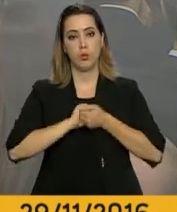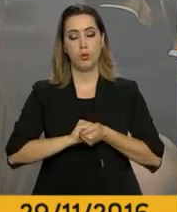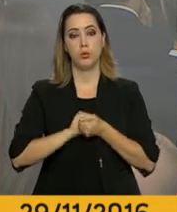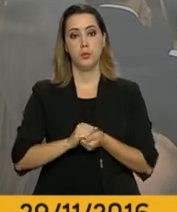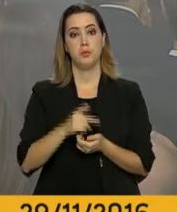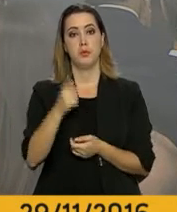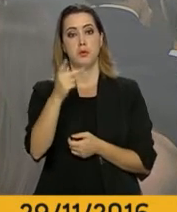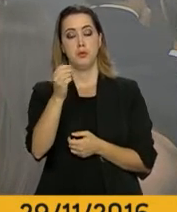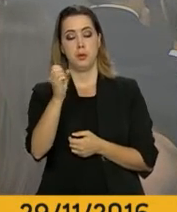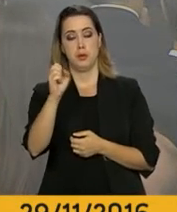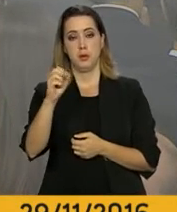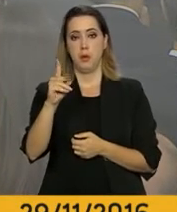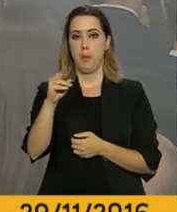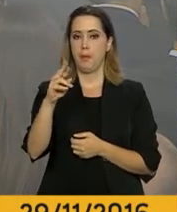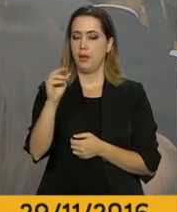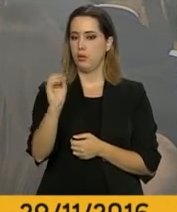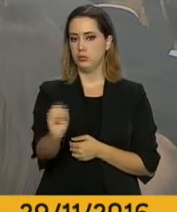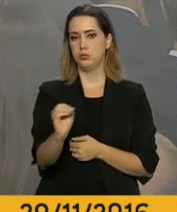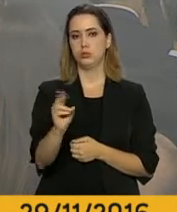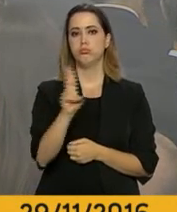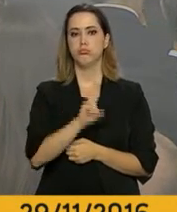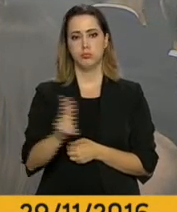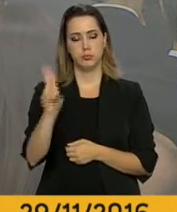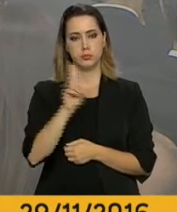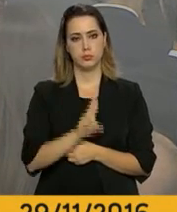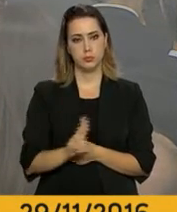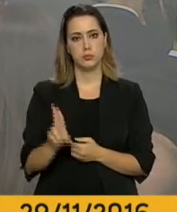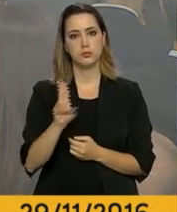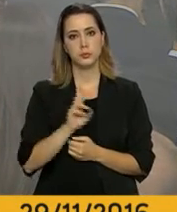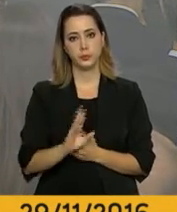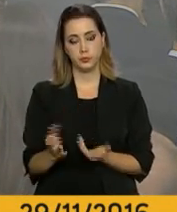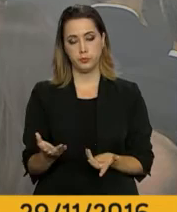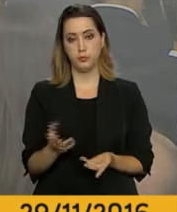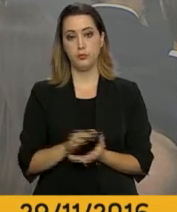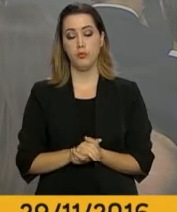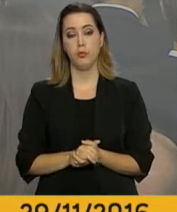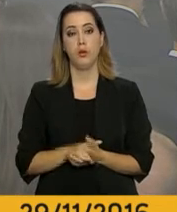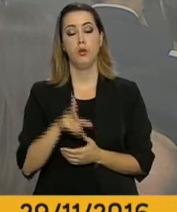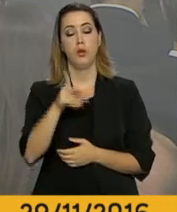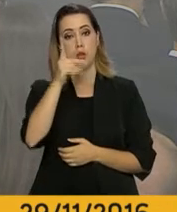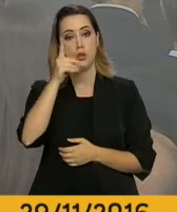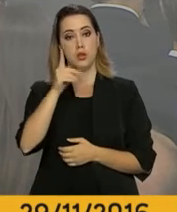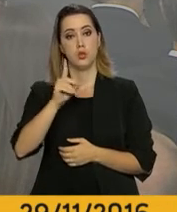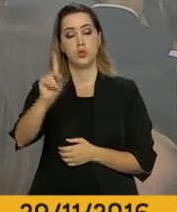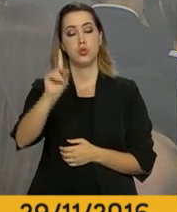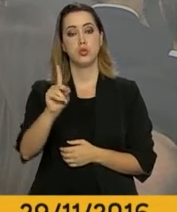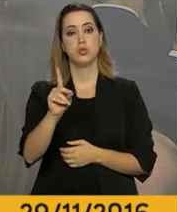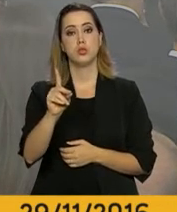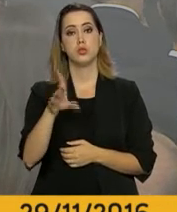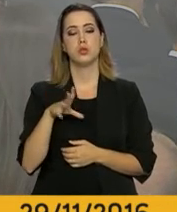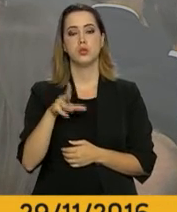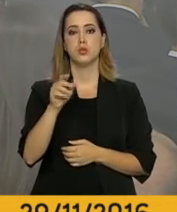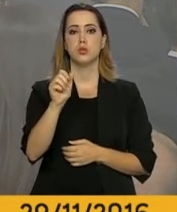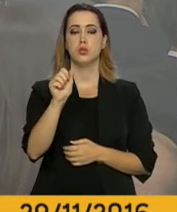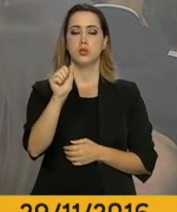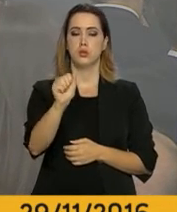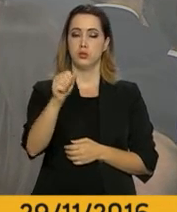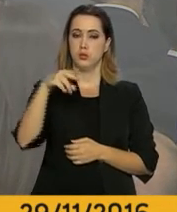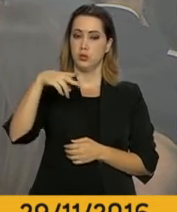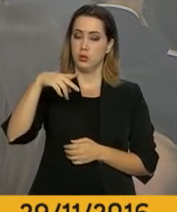parente o choro aurélio césar nogueira moral o diretor geral da agência nacional